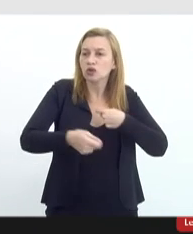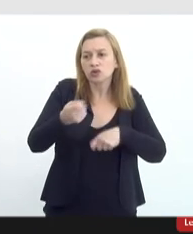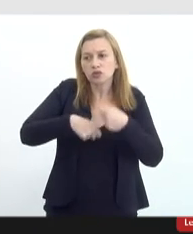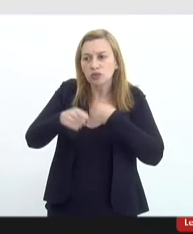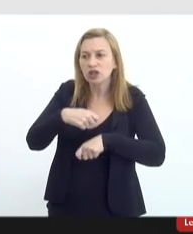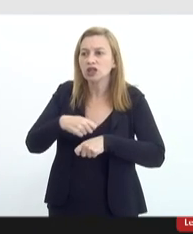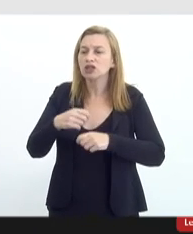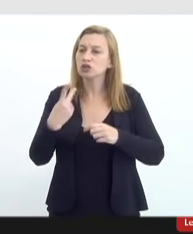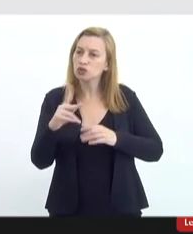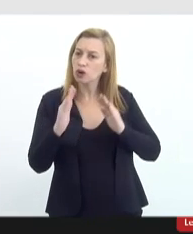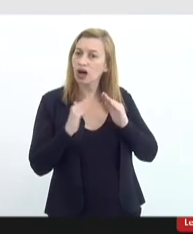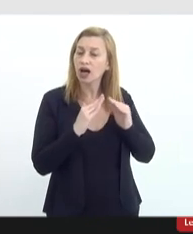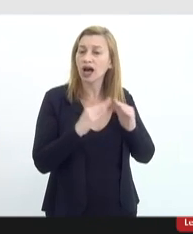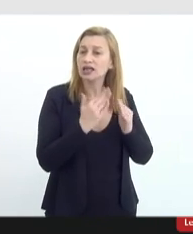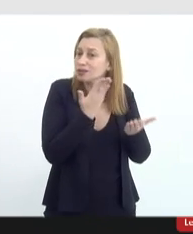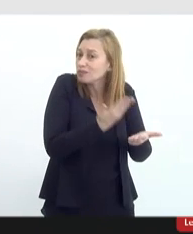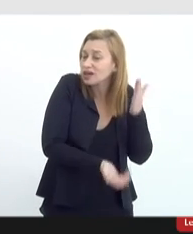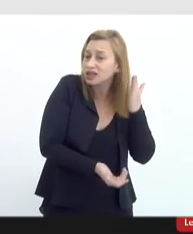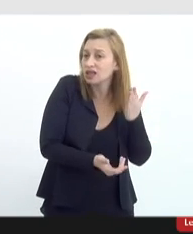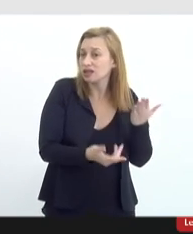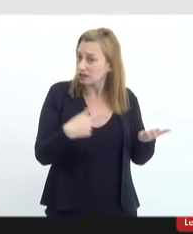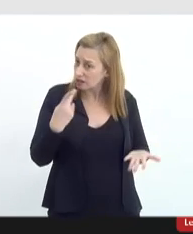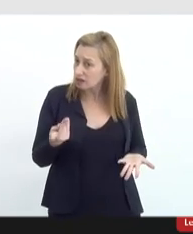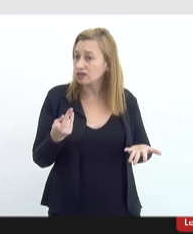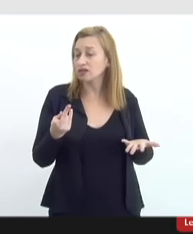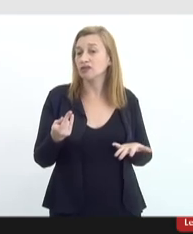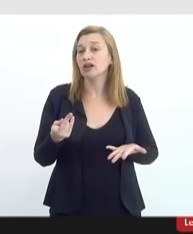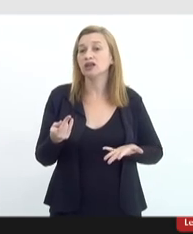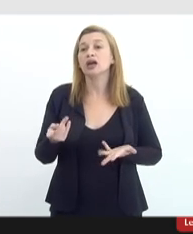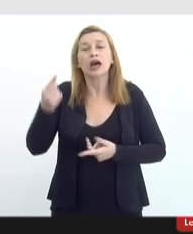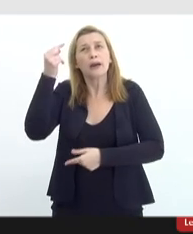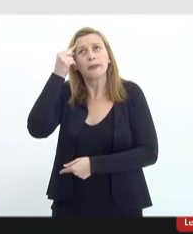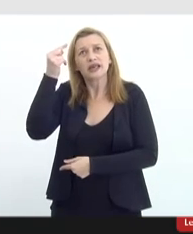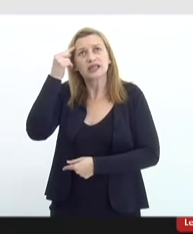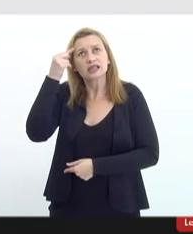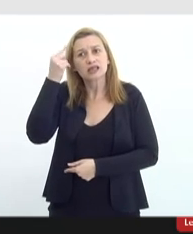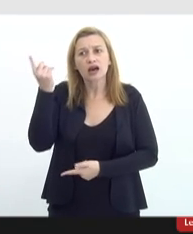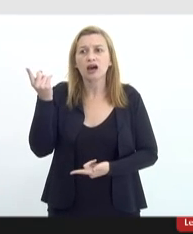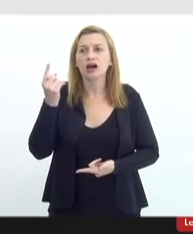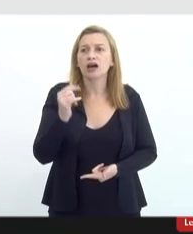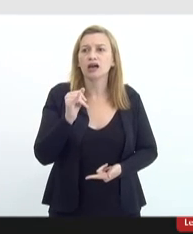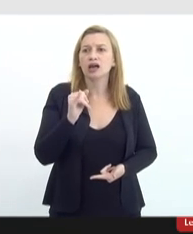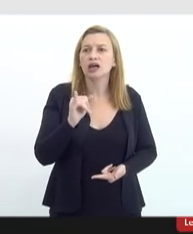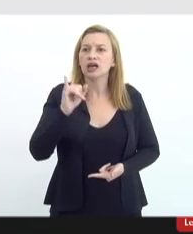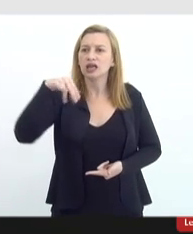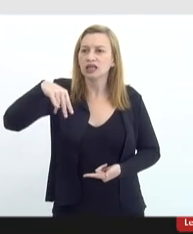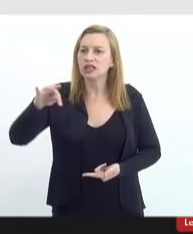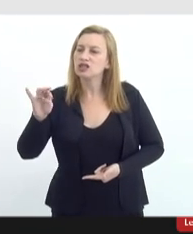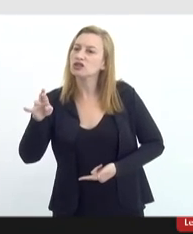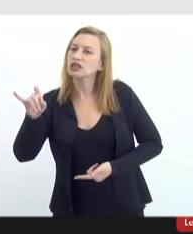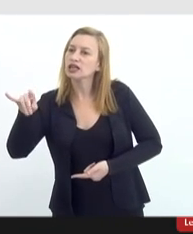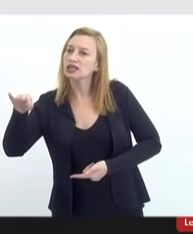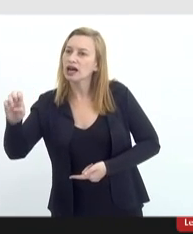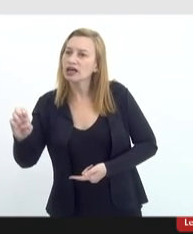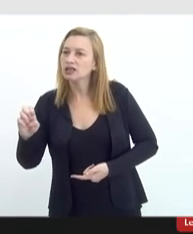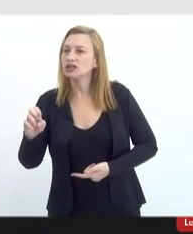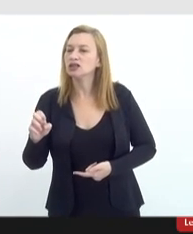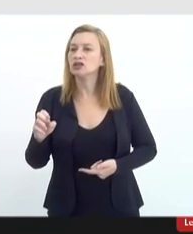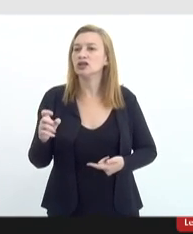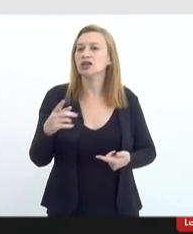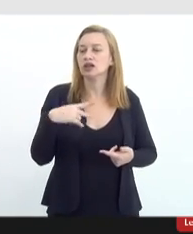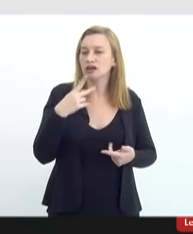Porque a gente está falando desse tipo de dinâmica, tá? E pensar a interseccionalidade do fenômeno, que envolve a questão de